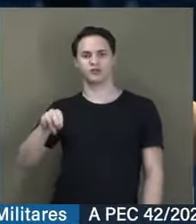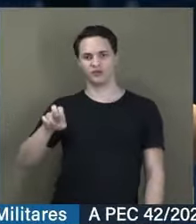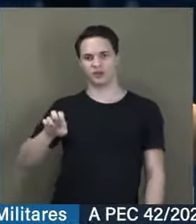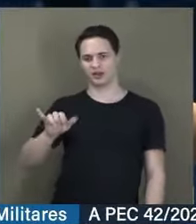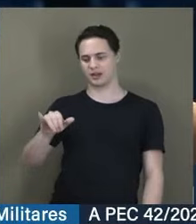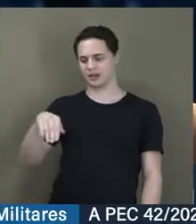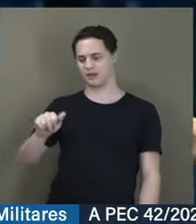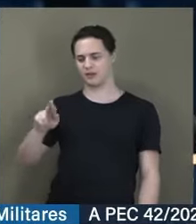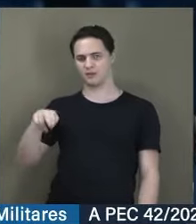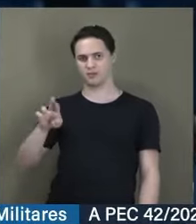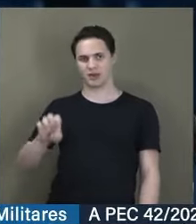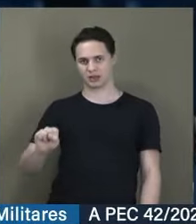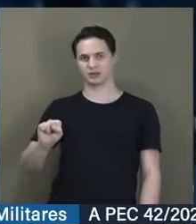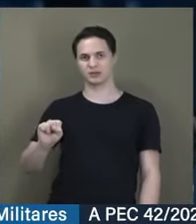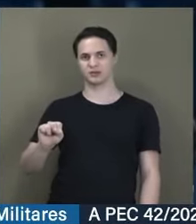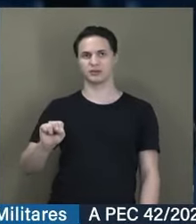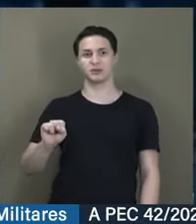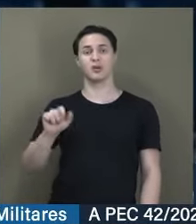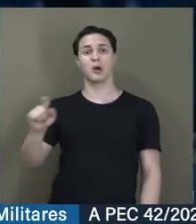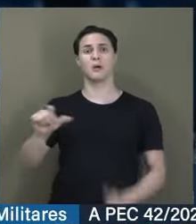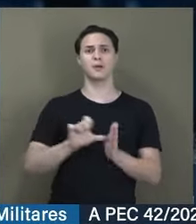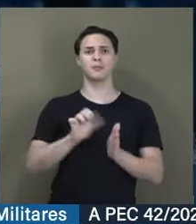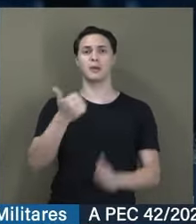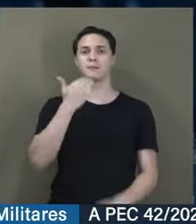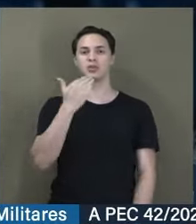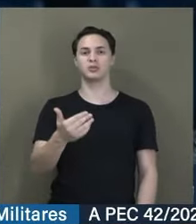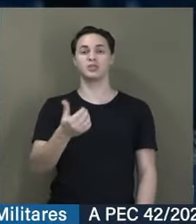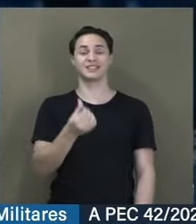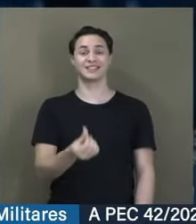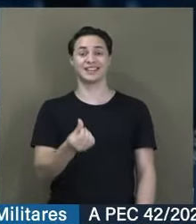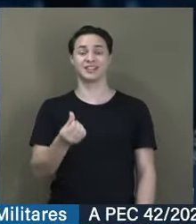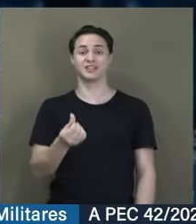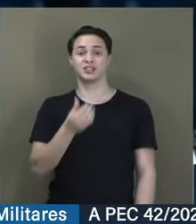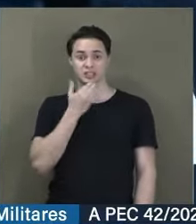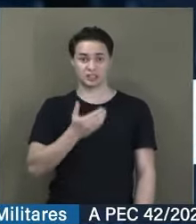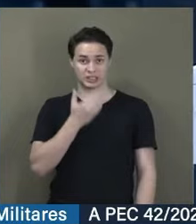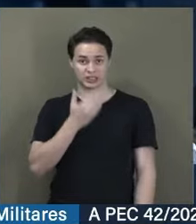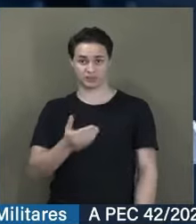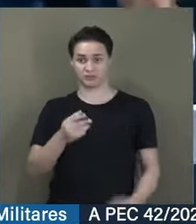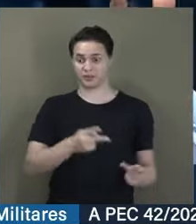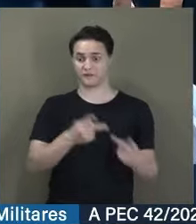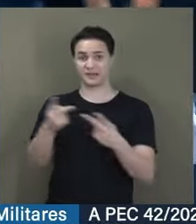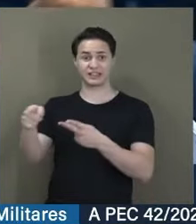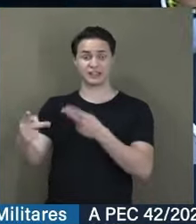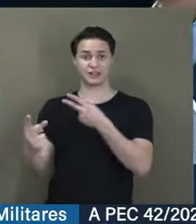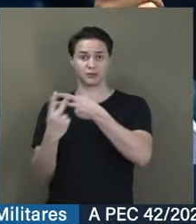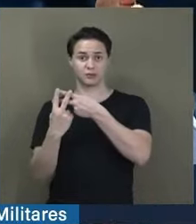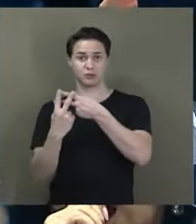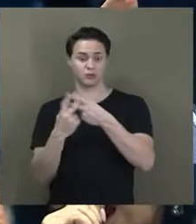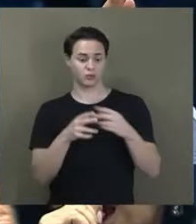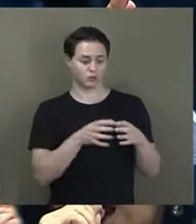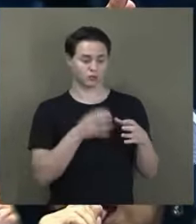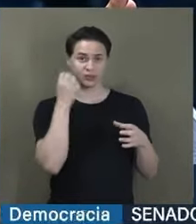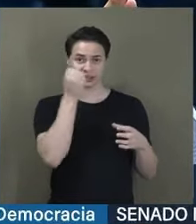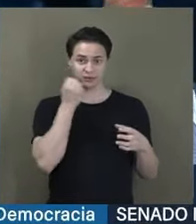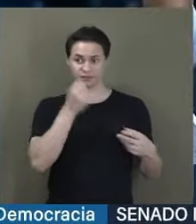pedido, Vasques, primeiro pedido foi em 6 de dezembro, e o coronel Naime para visitar um grupo de